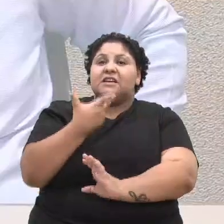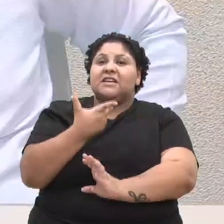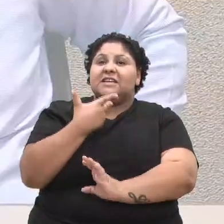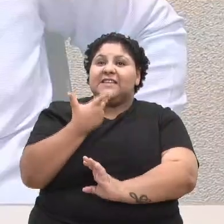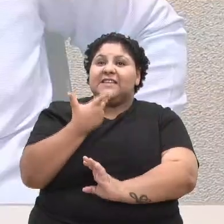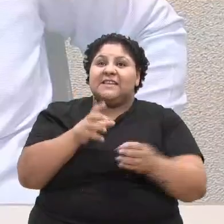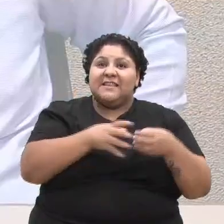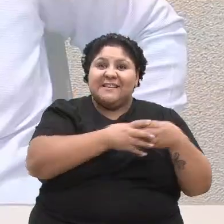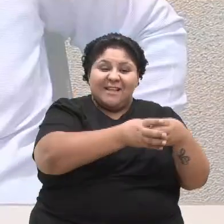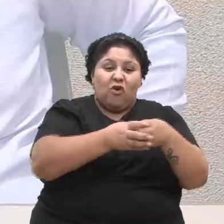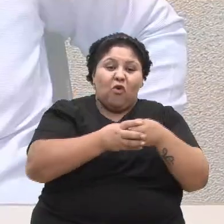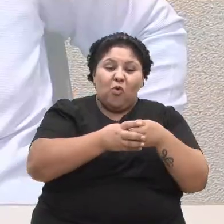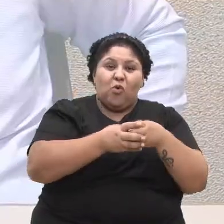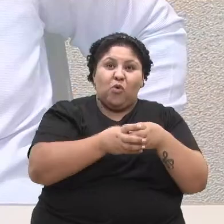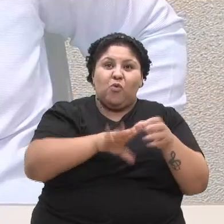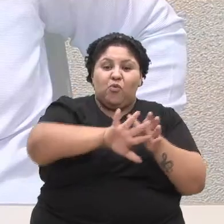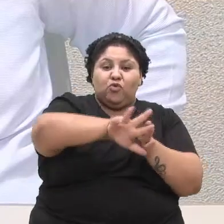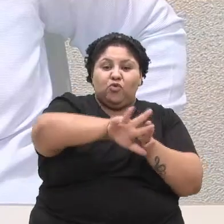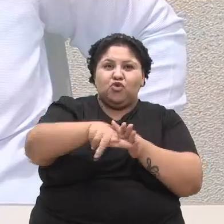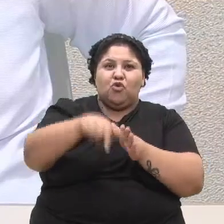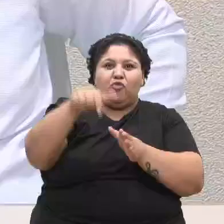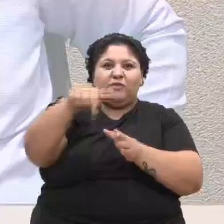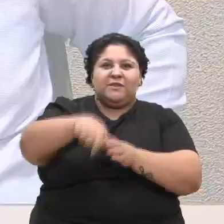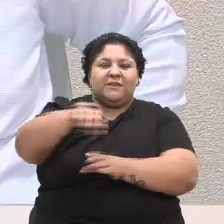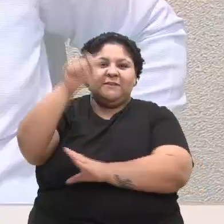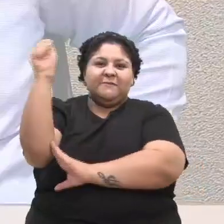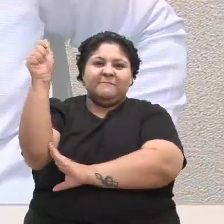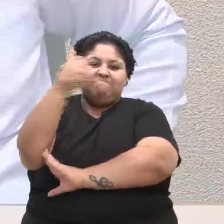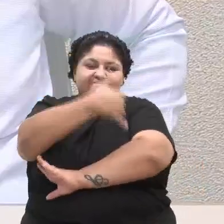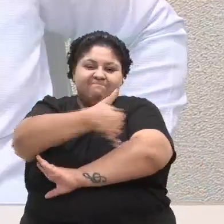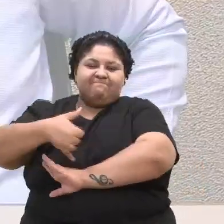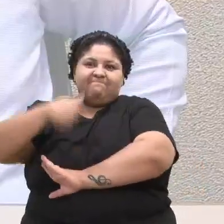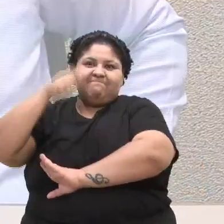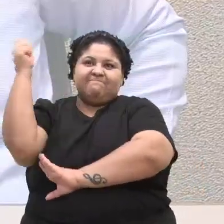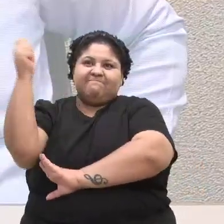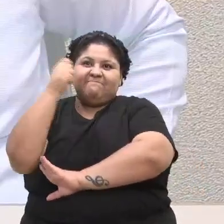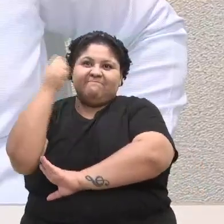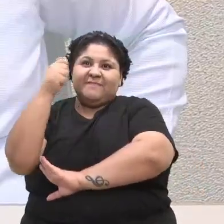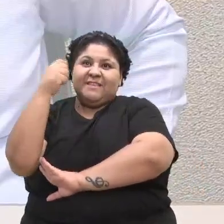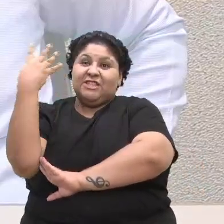facções passaram aqui no Rio Grande do Sul, passaram de 4